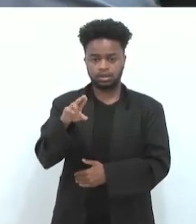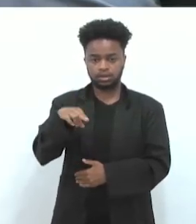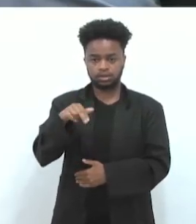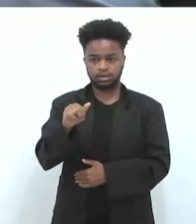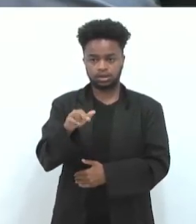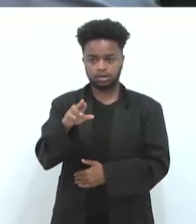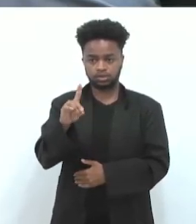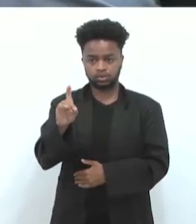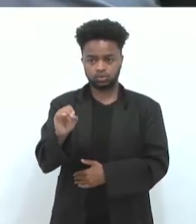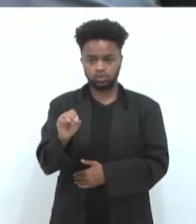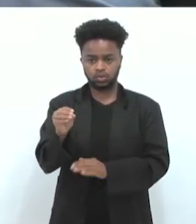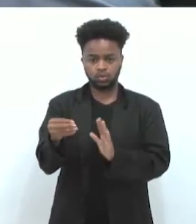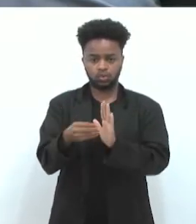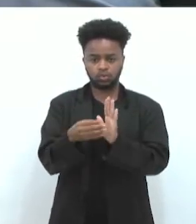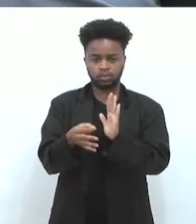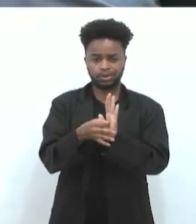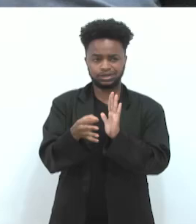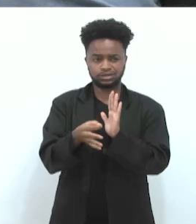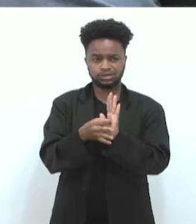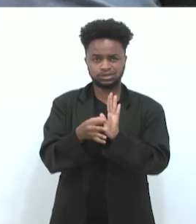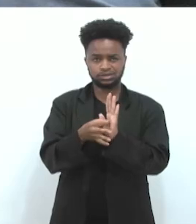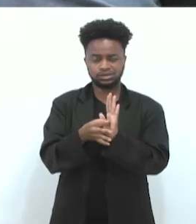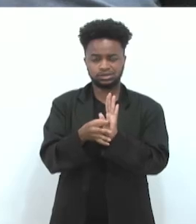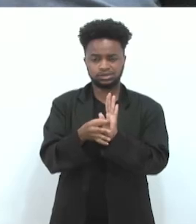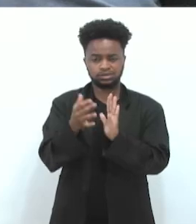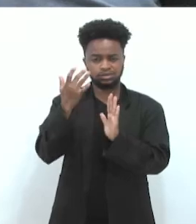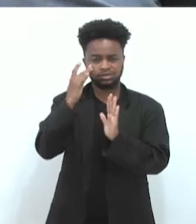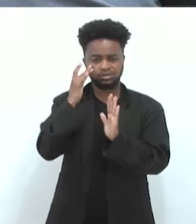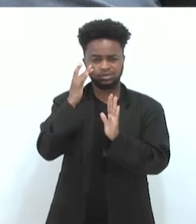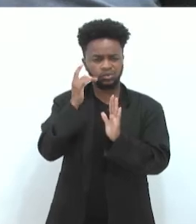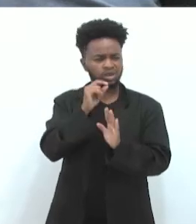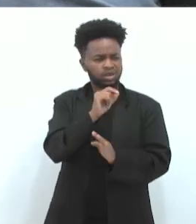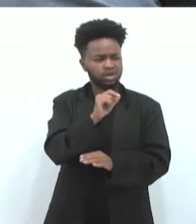Recebeu o parecer de